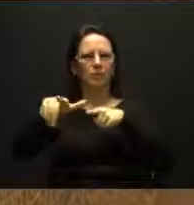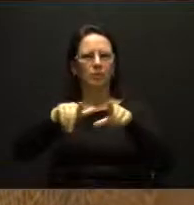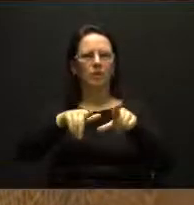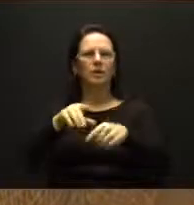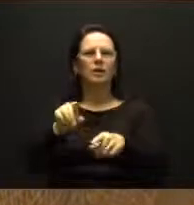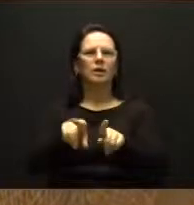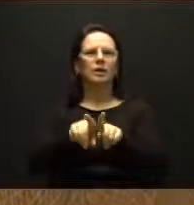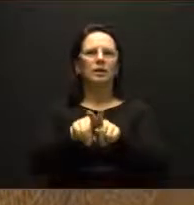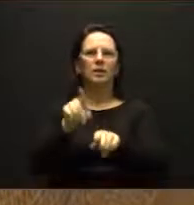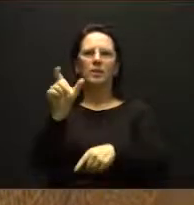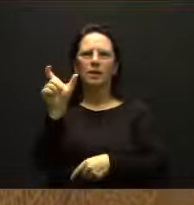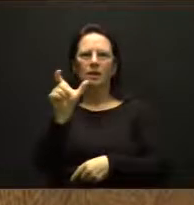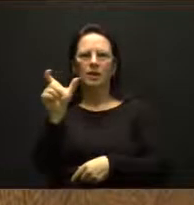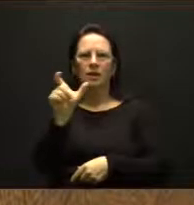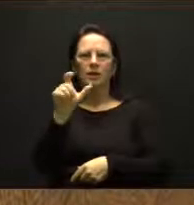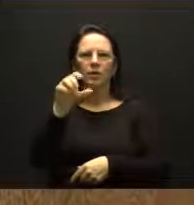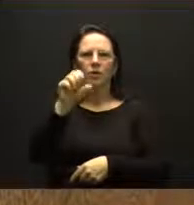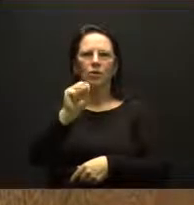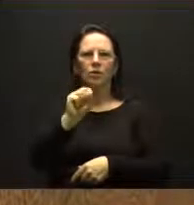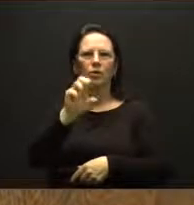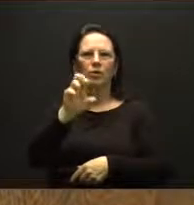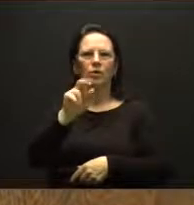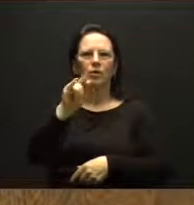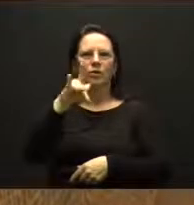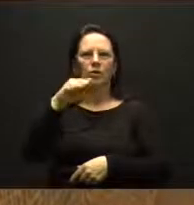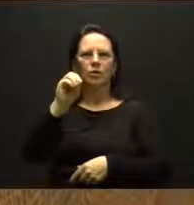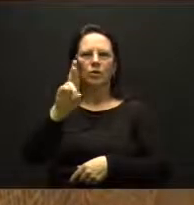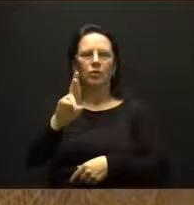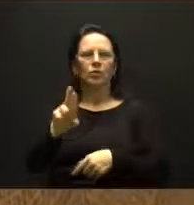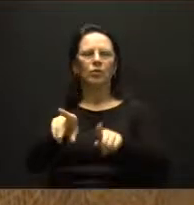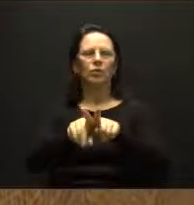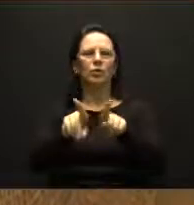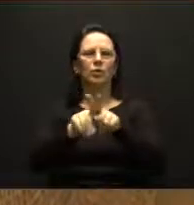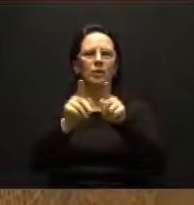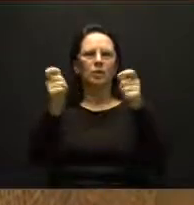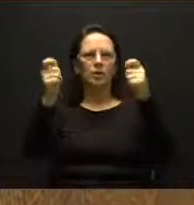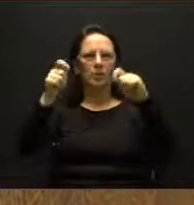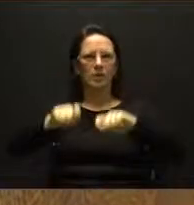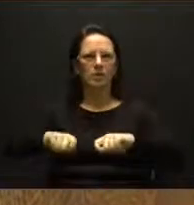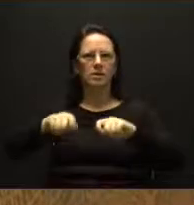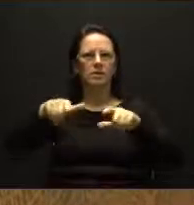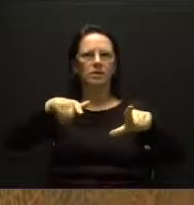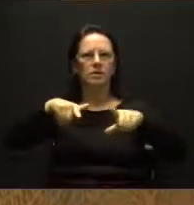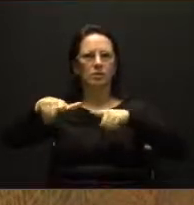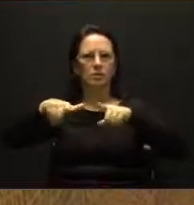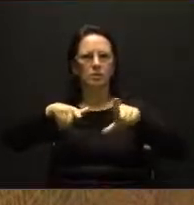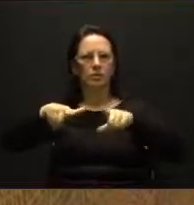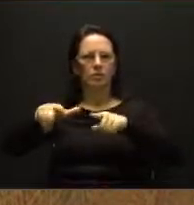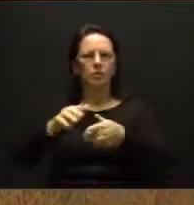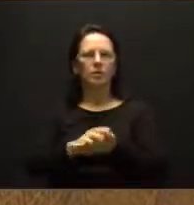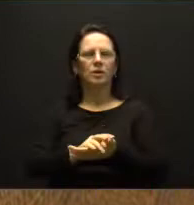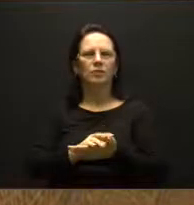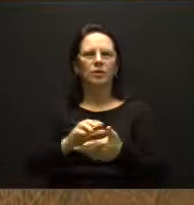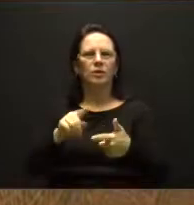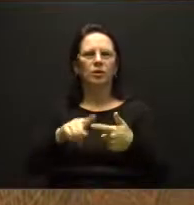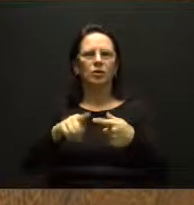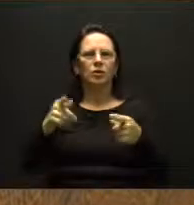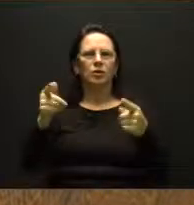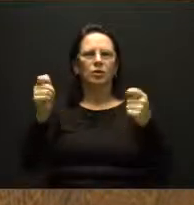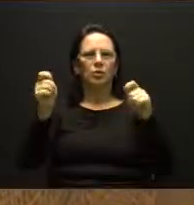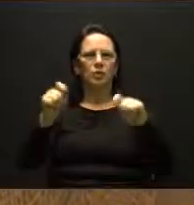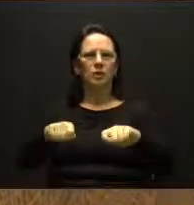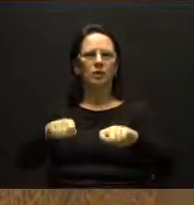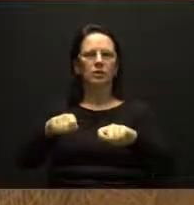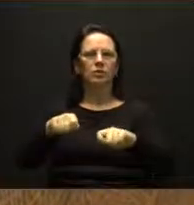a implantação do projeto via rápida emprego capacitação de trabalhadores combate às contratações de trabalhadores